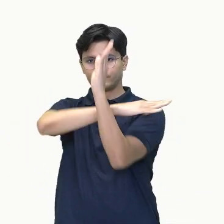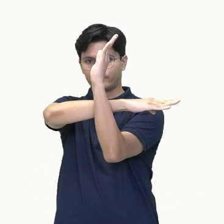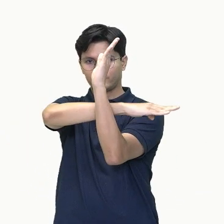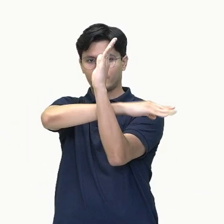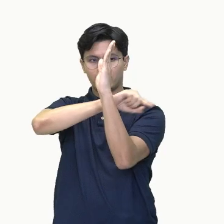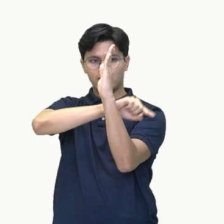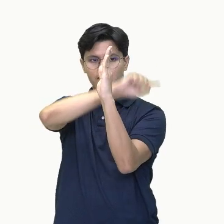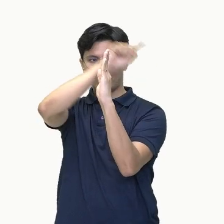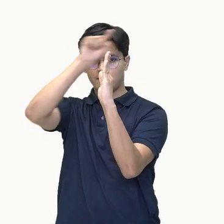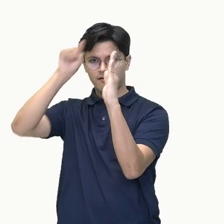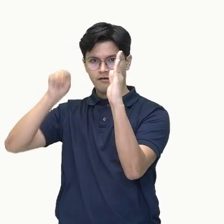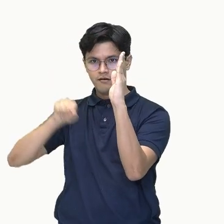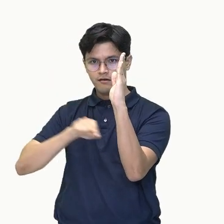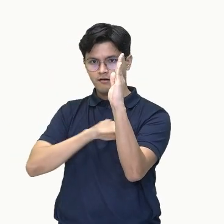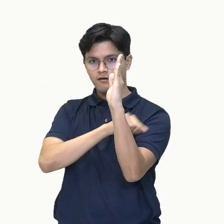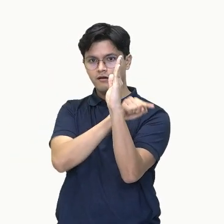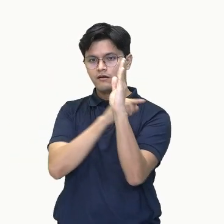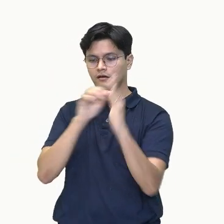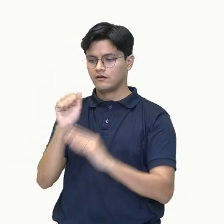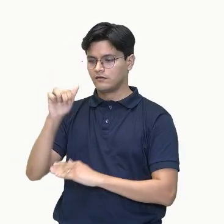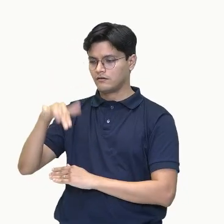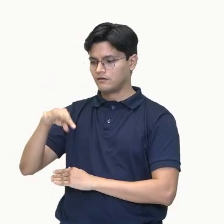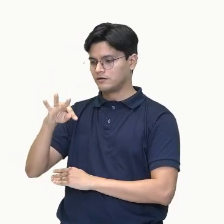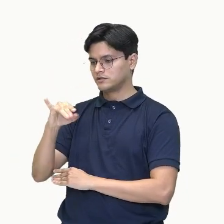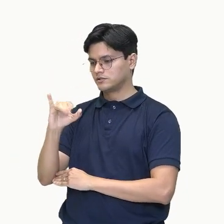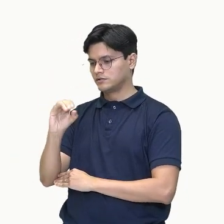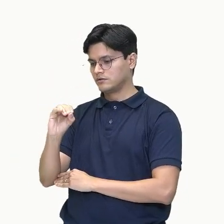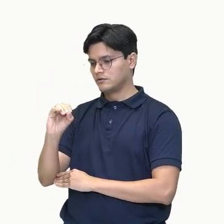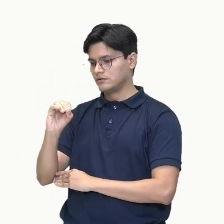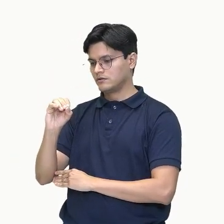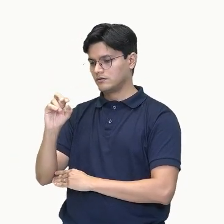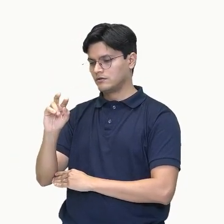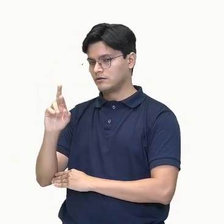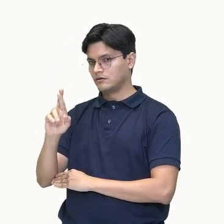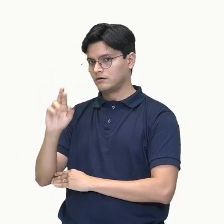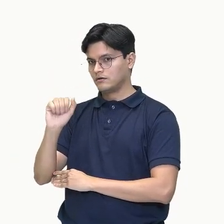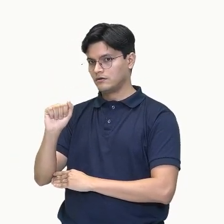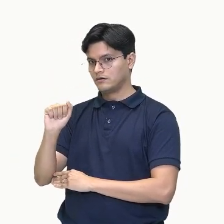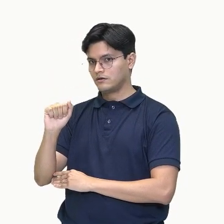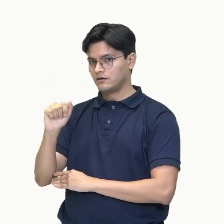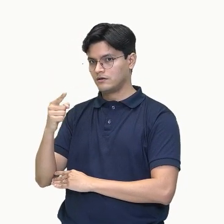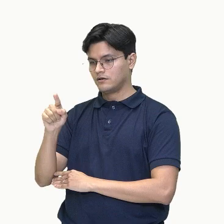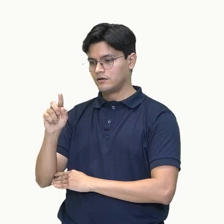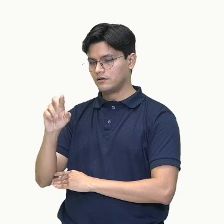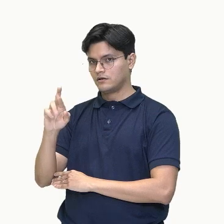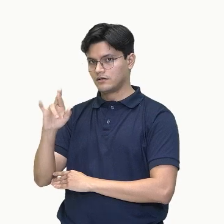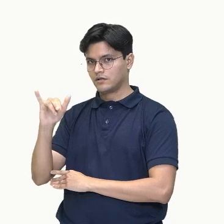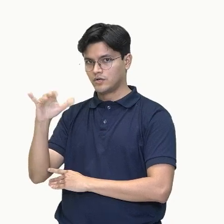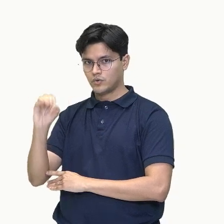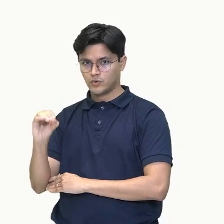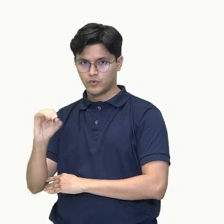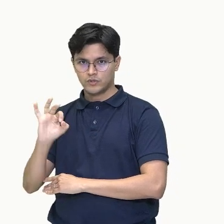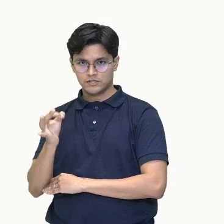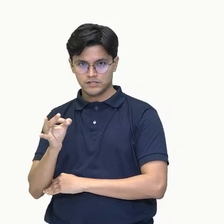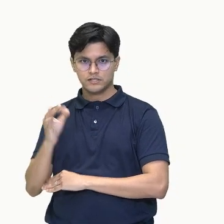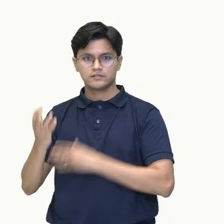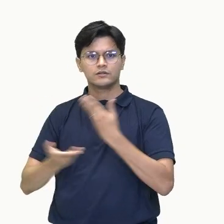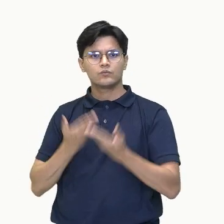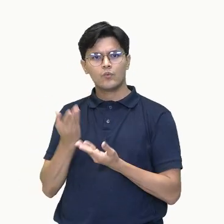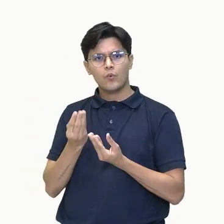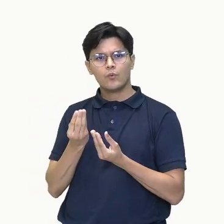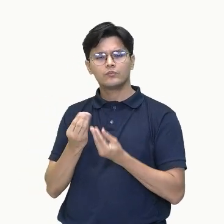trabalha. Então, para nós identificarmos primeiro, segundo, terceiro e quarto quadrante, nós vamos andar nesta